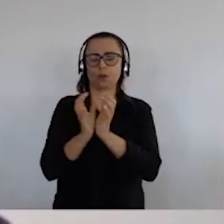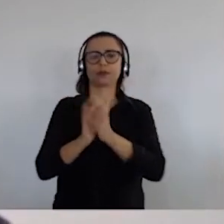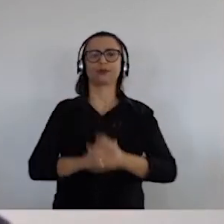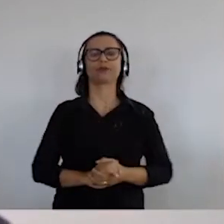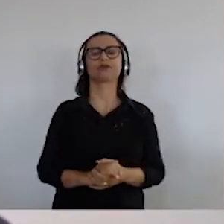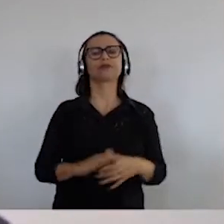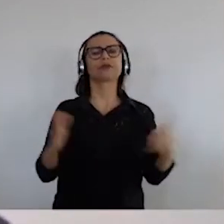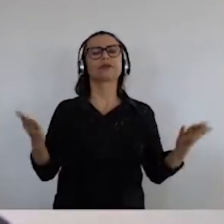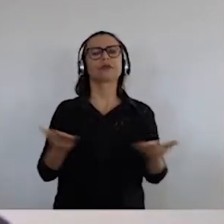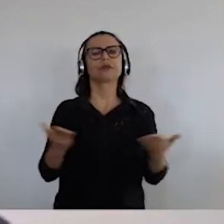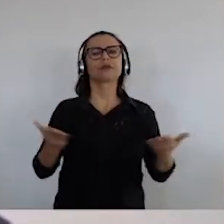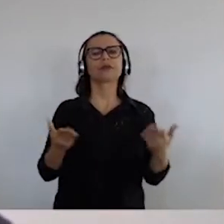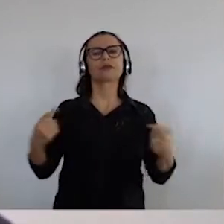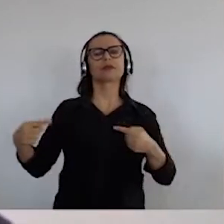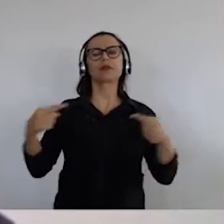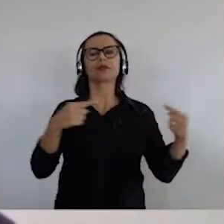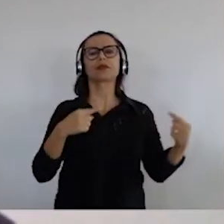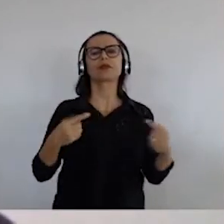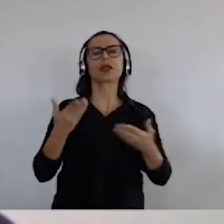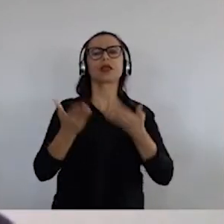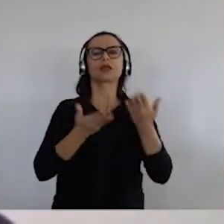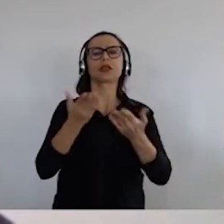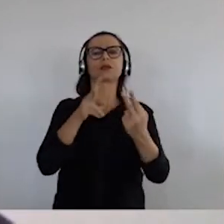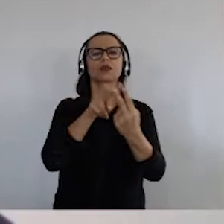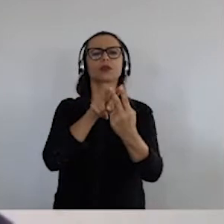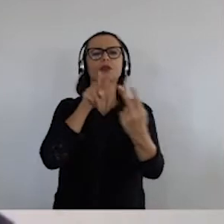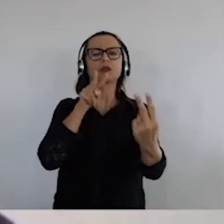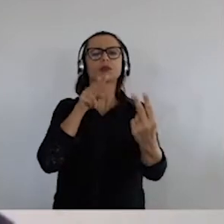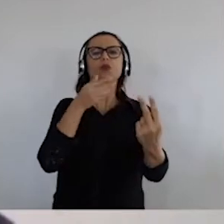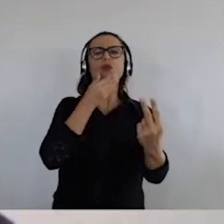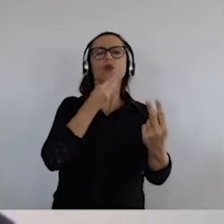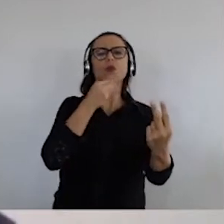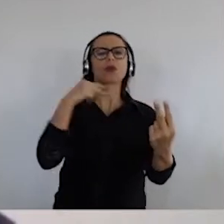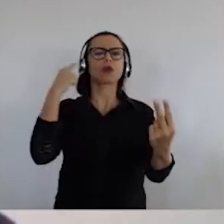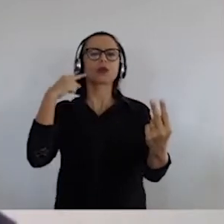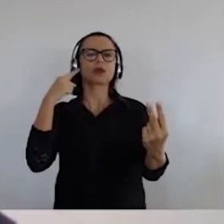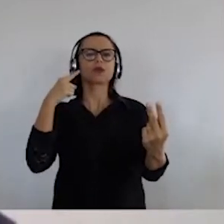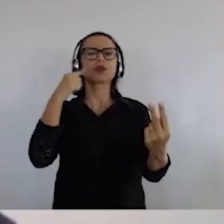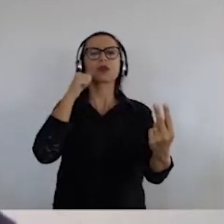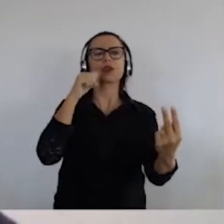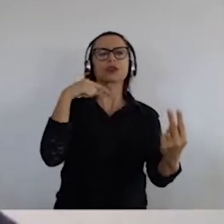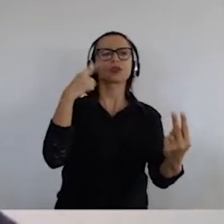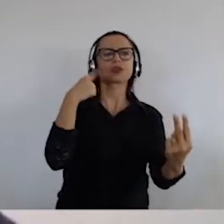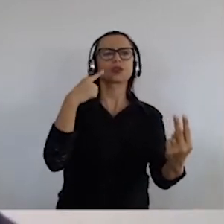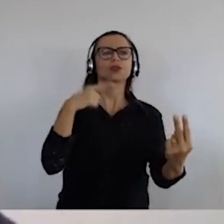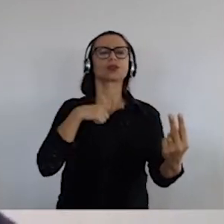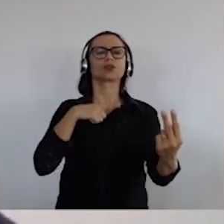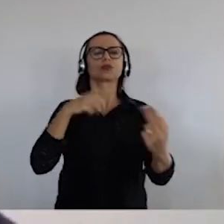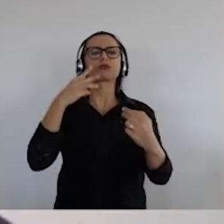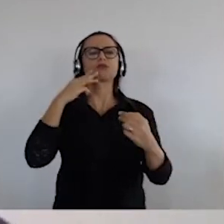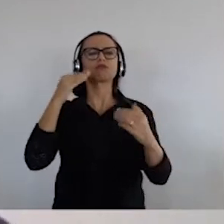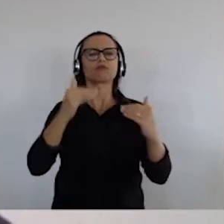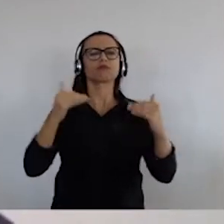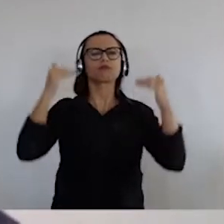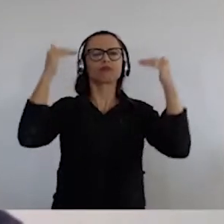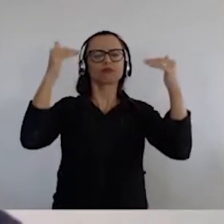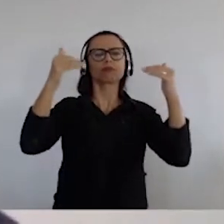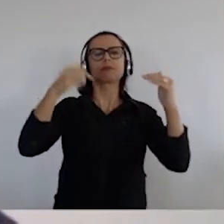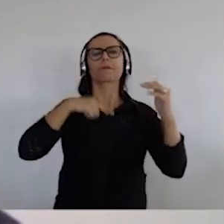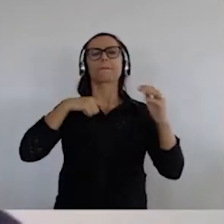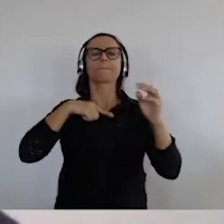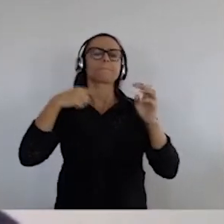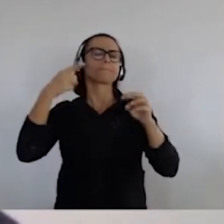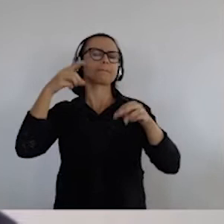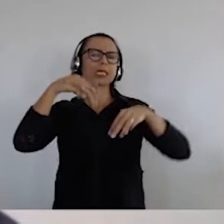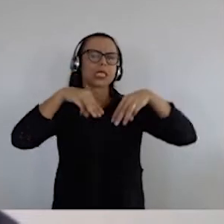estamos a tratar do atendimento virtual do advogado, da advogada, pelos juízes, magistrados e ministros.